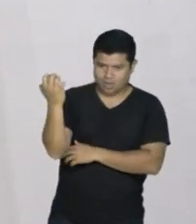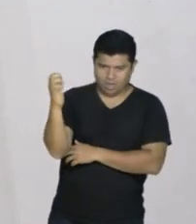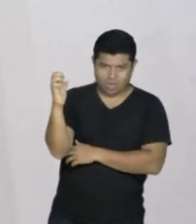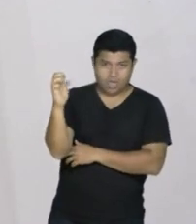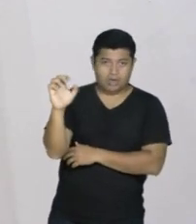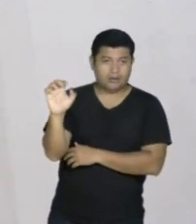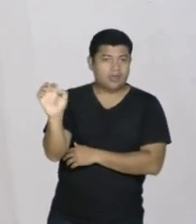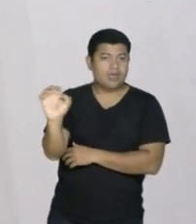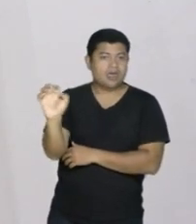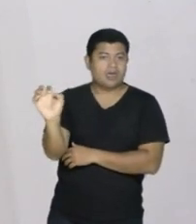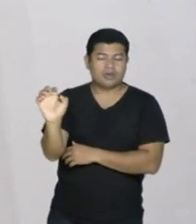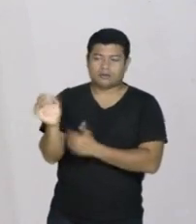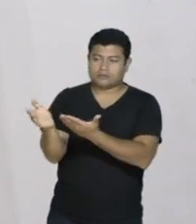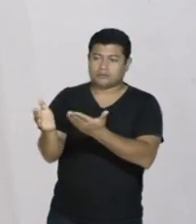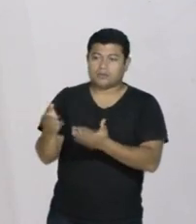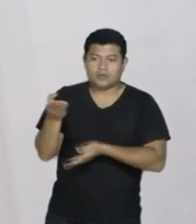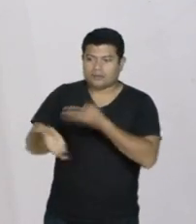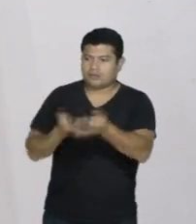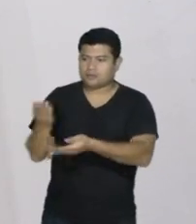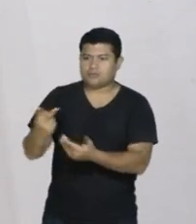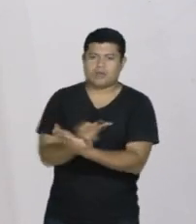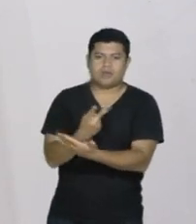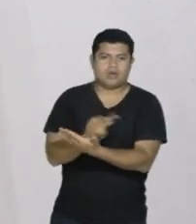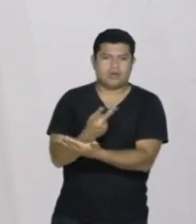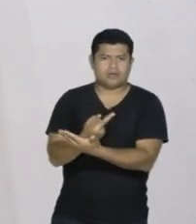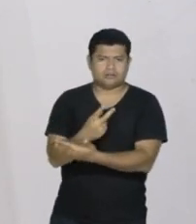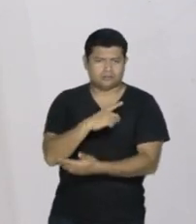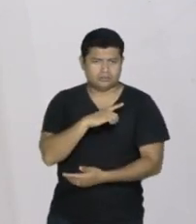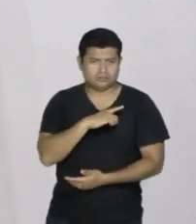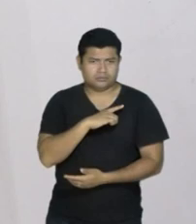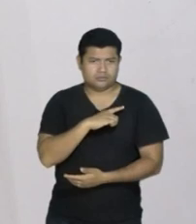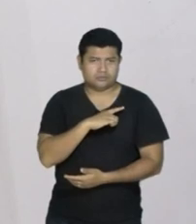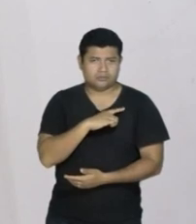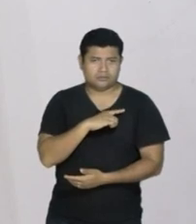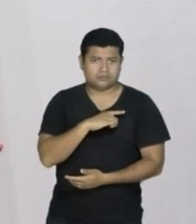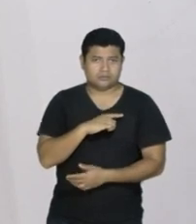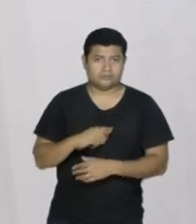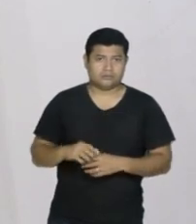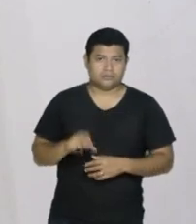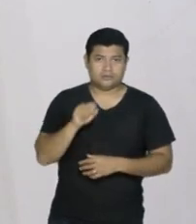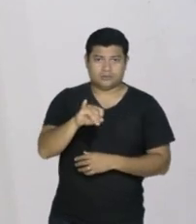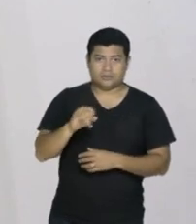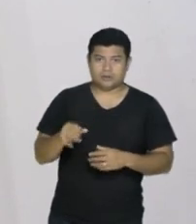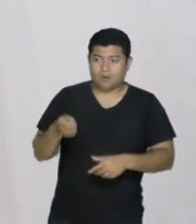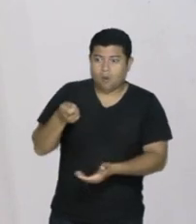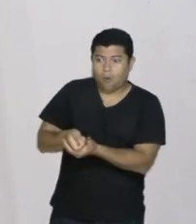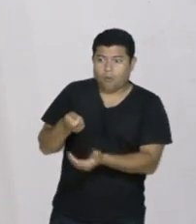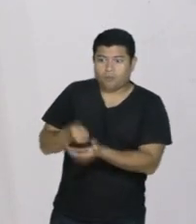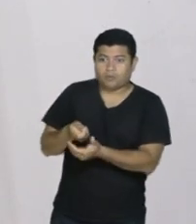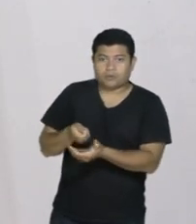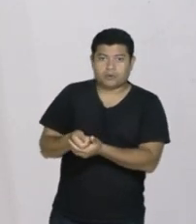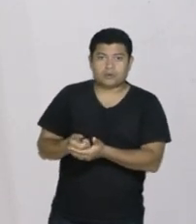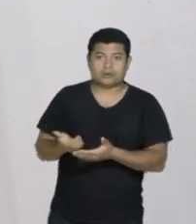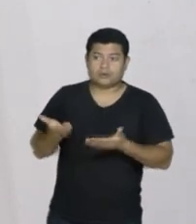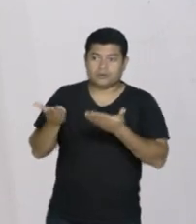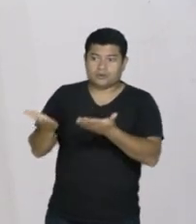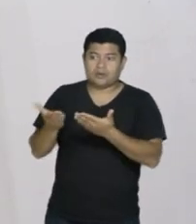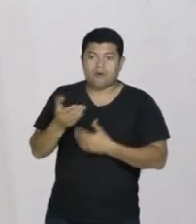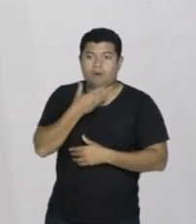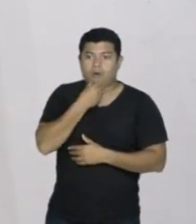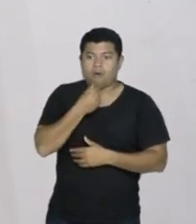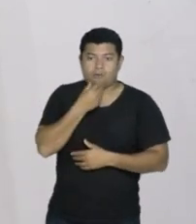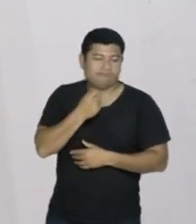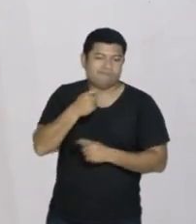não foi atendido sei lá ou foi atendido de forma diferente só assim estão querendo agora obrigar o ginecologista fazer exame de